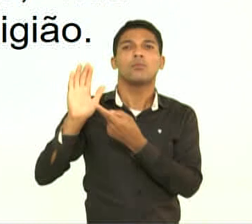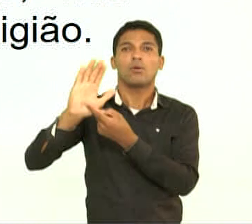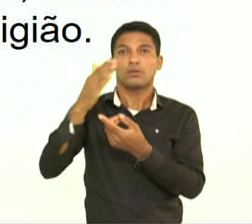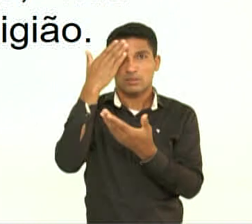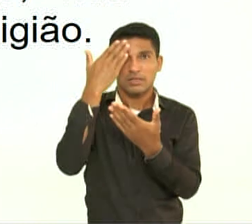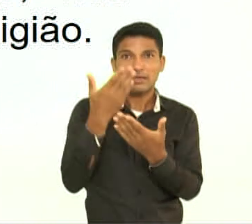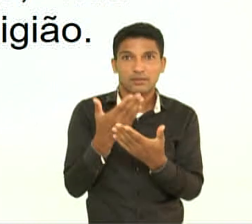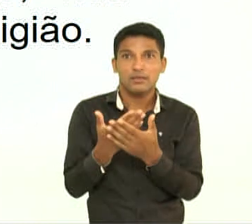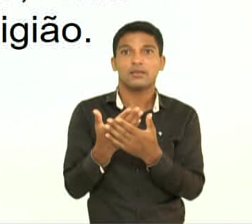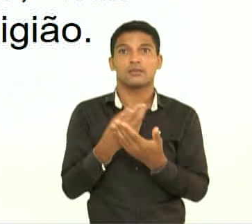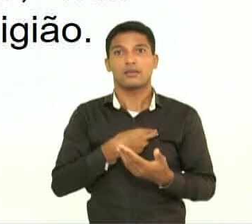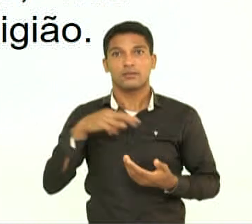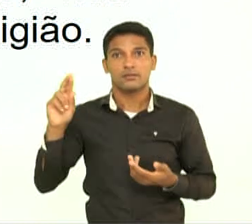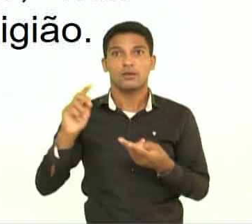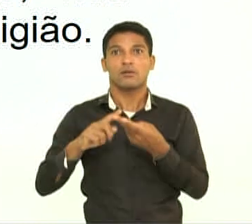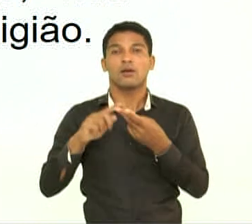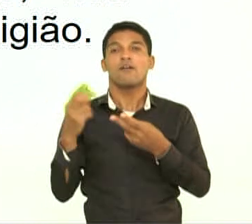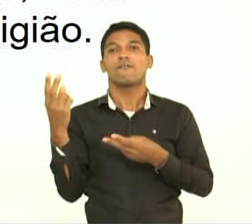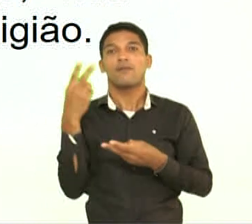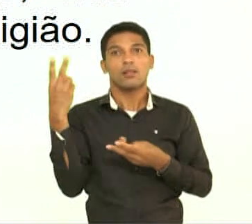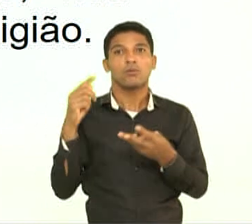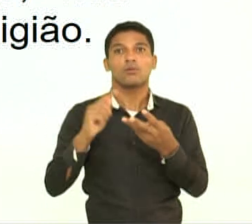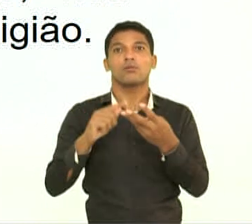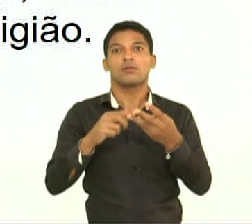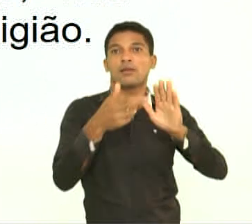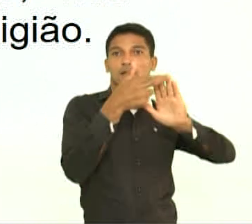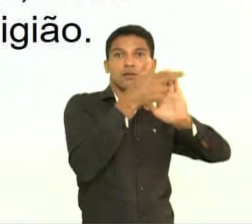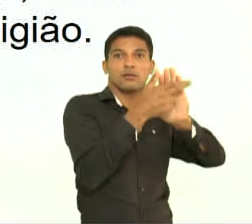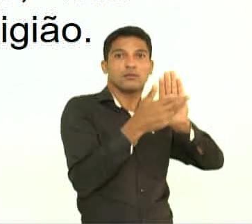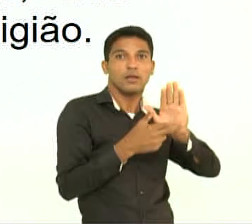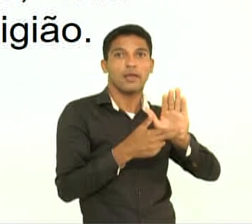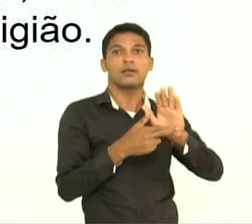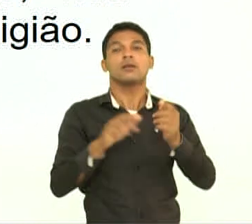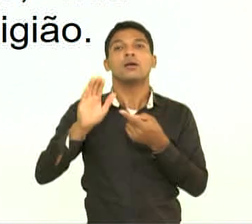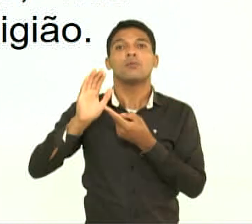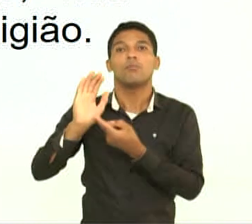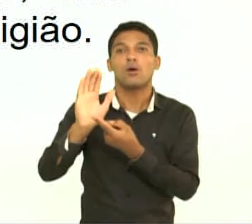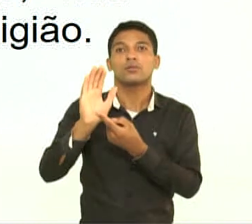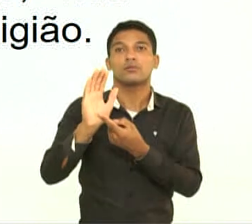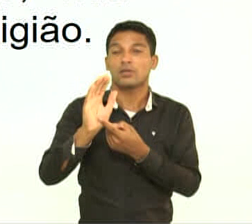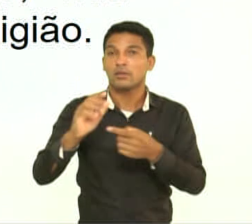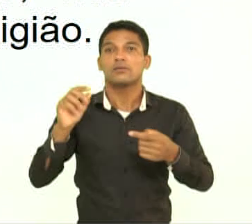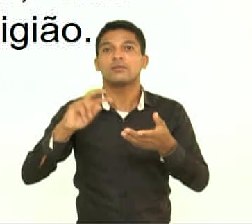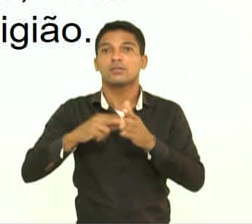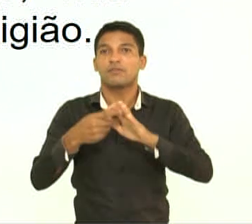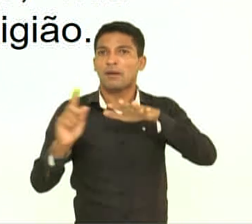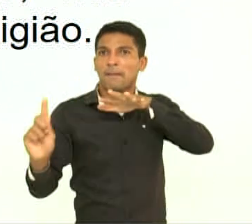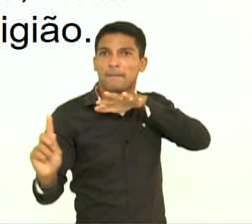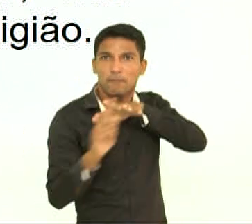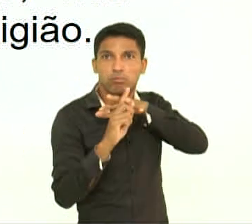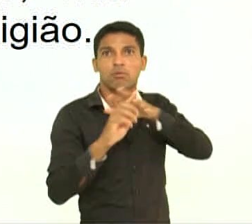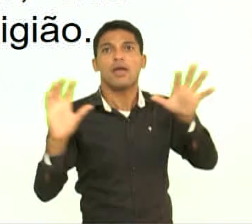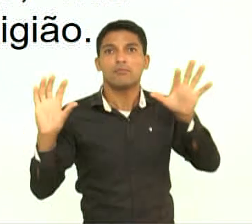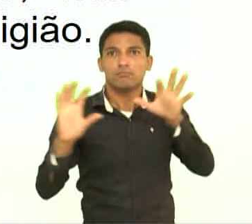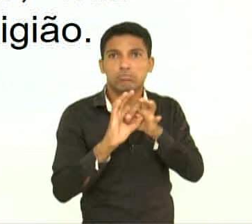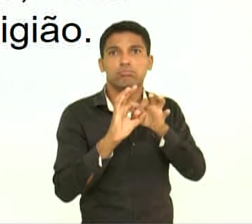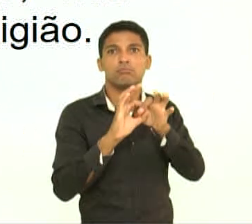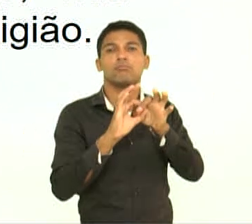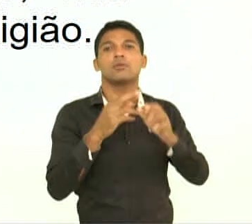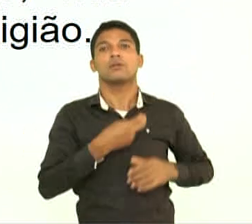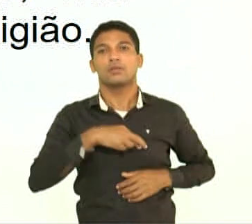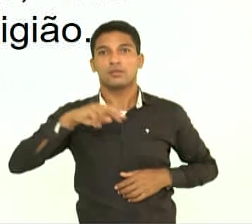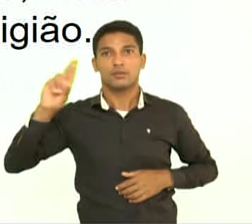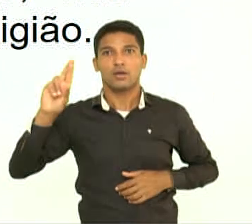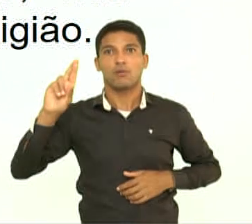as doutrinas, fortalecendo o sentimento de pertencimento. As festas ajudam que as pessoas consigam se sentir cada vez